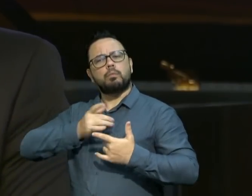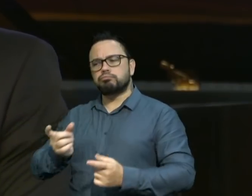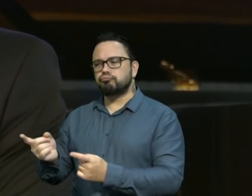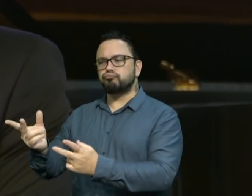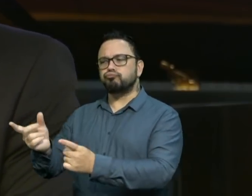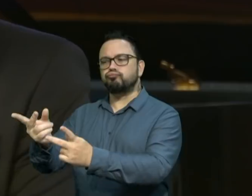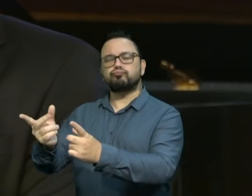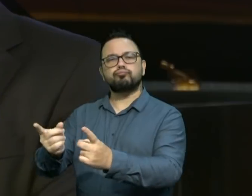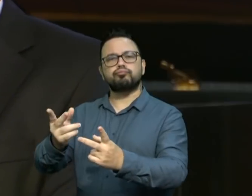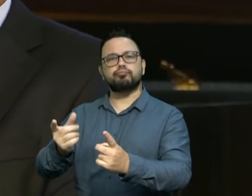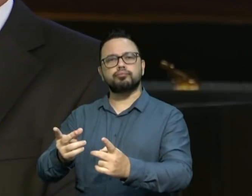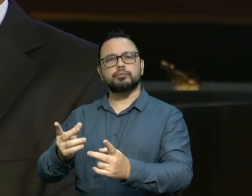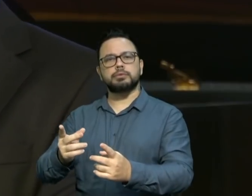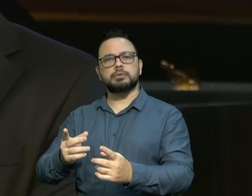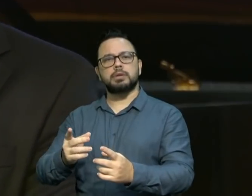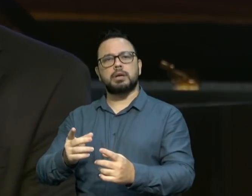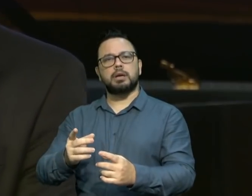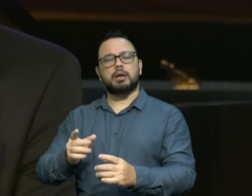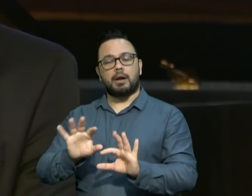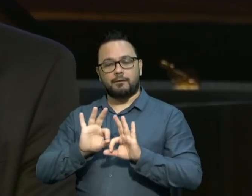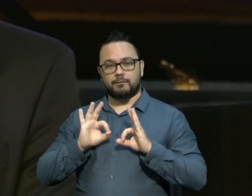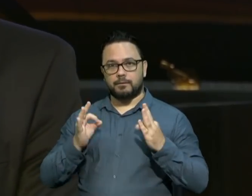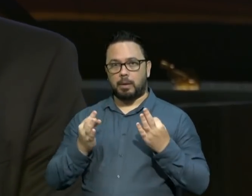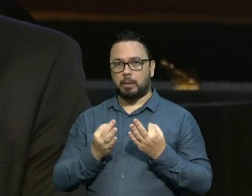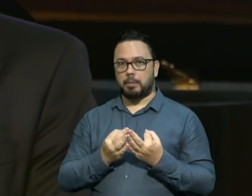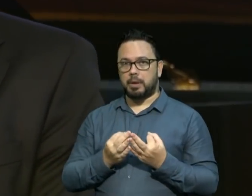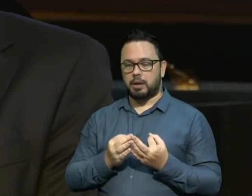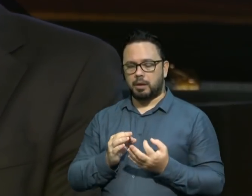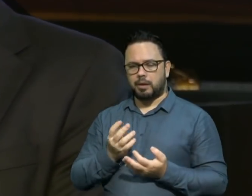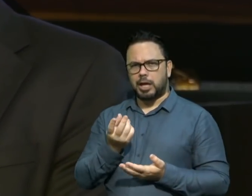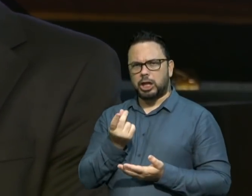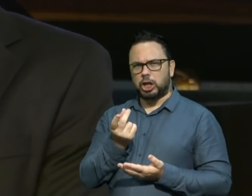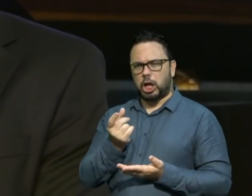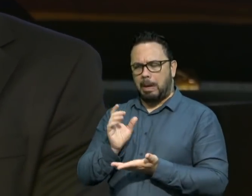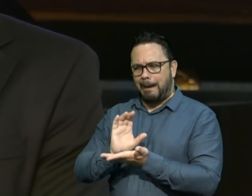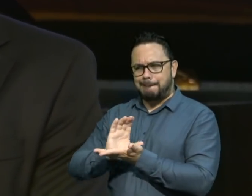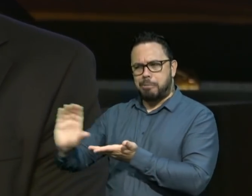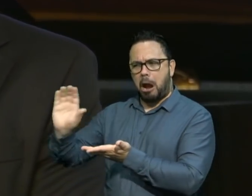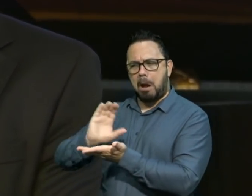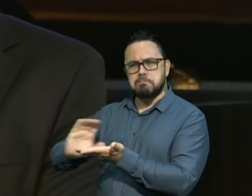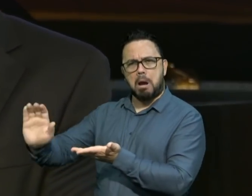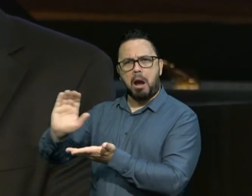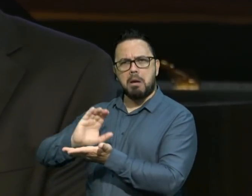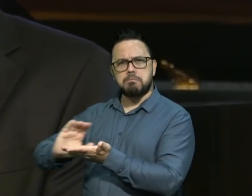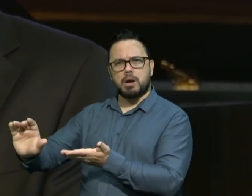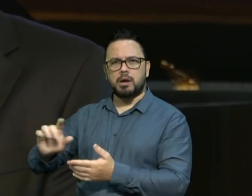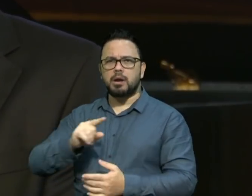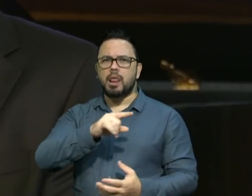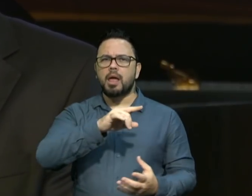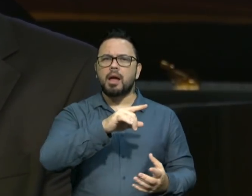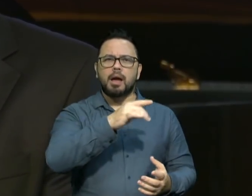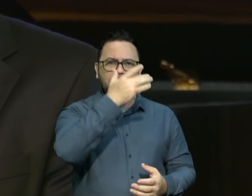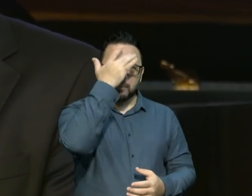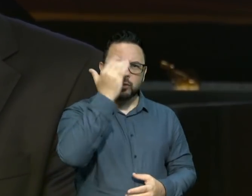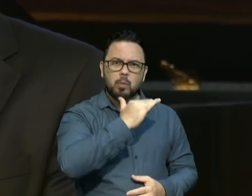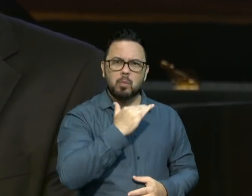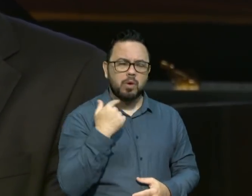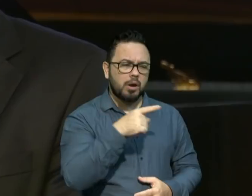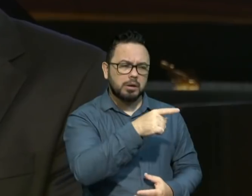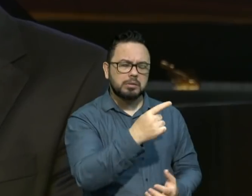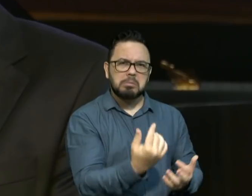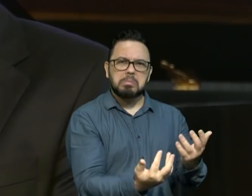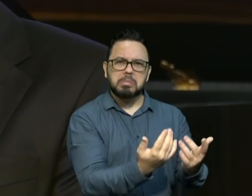bondosos então Dava se generosamente grandes quantidades quanto mais dinheiro menos tempo no purgatório